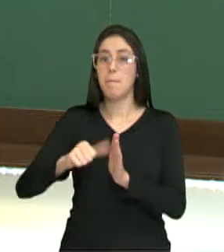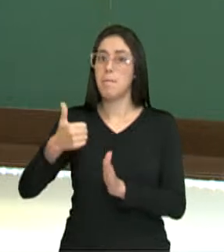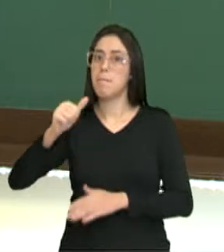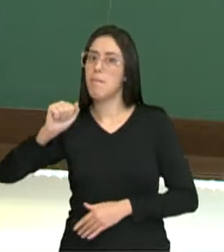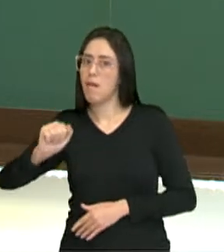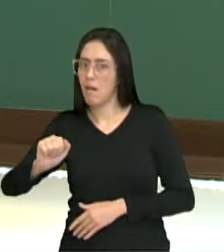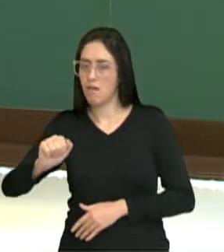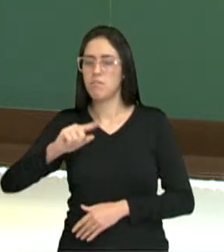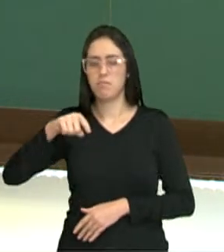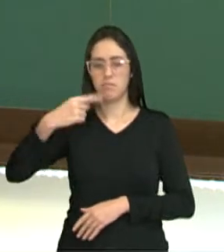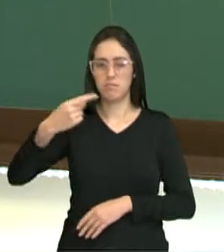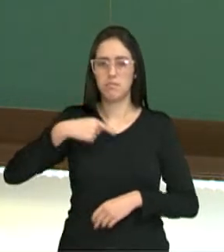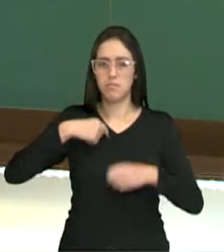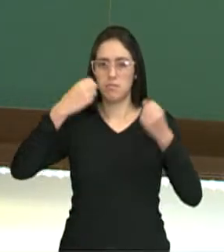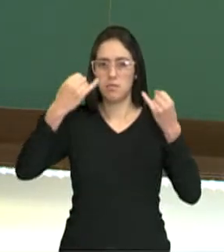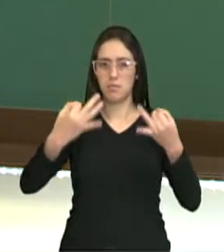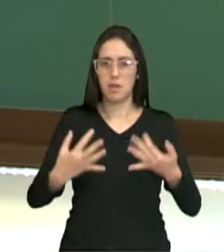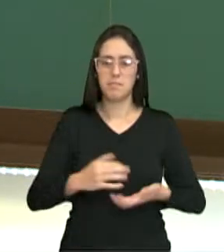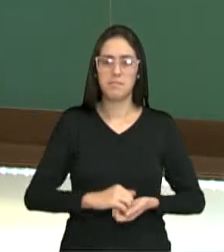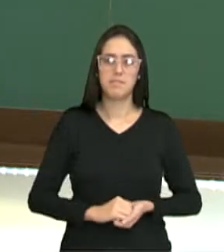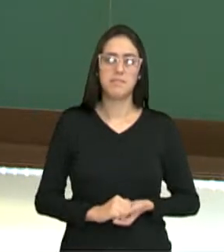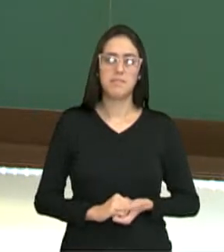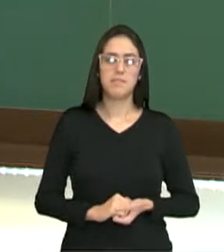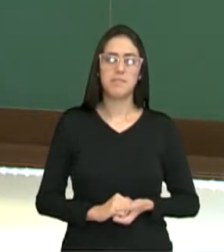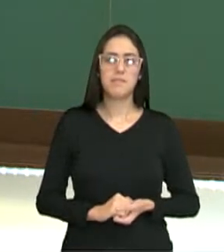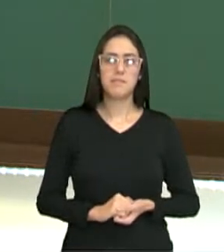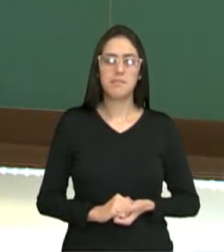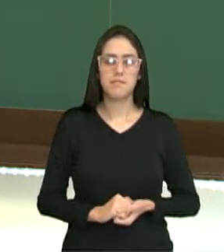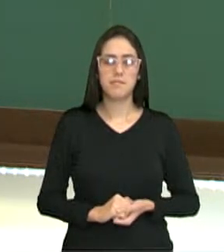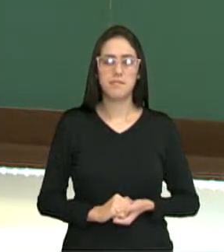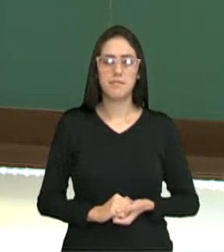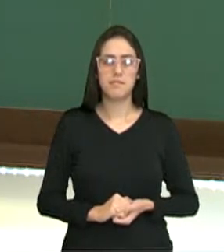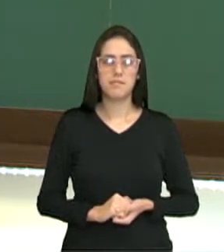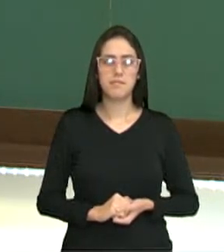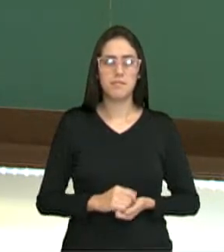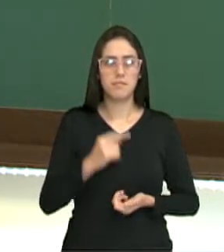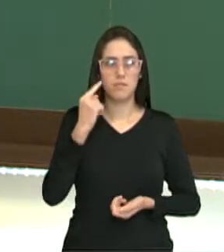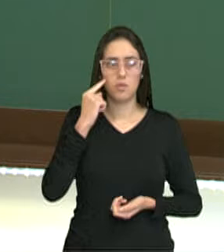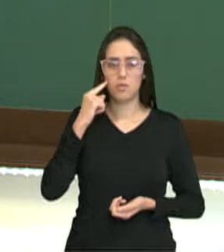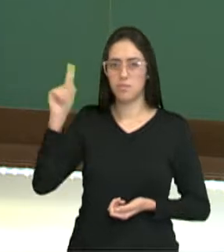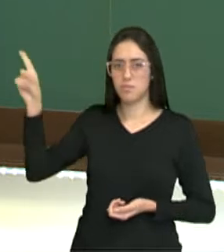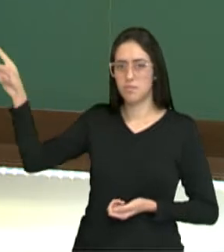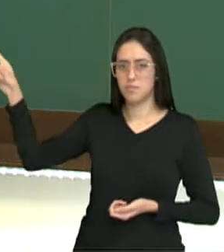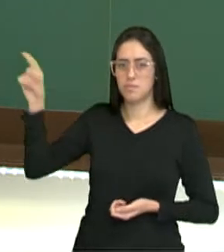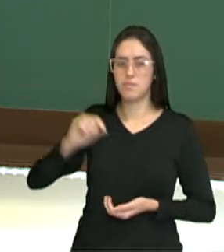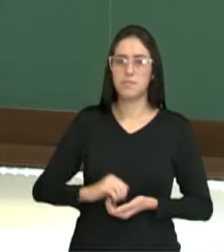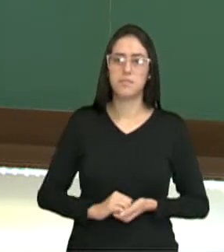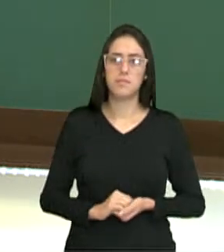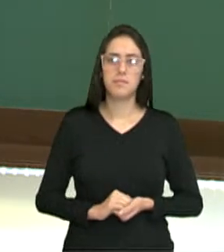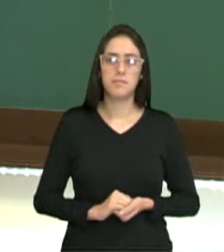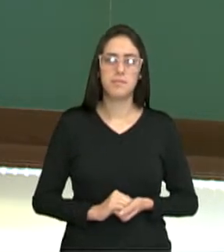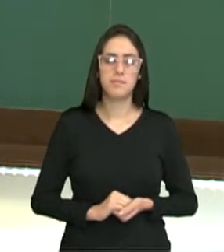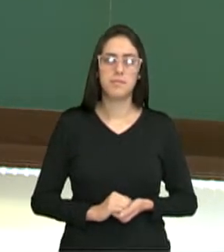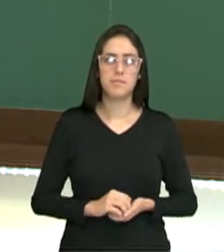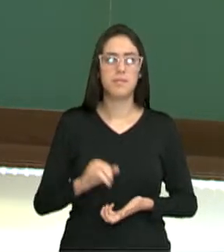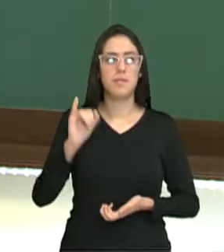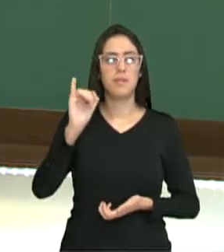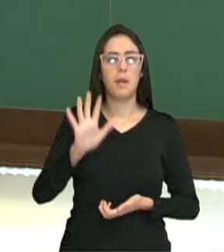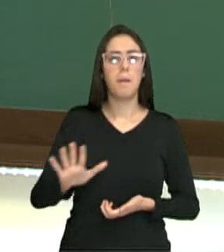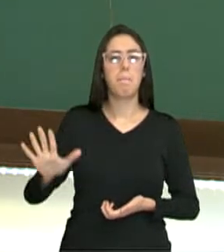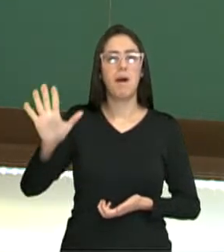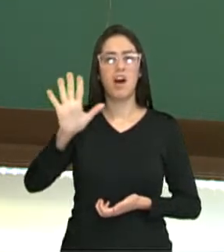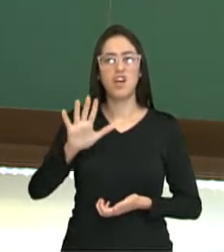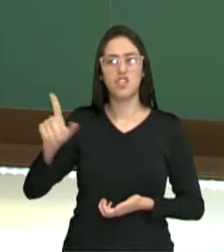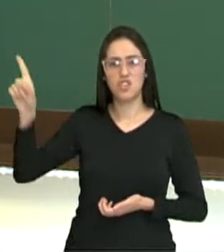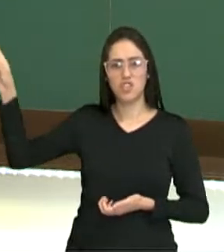isso. Refletindo aqui, ó, que tienen em comum estas